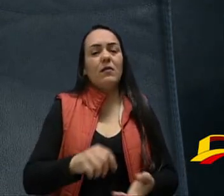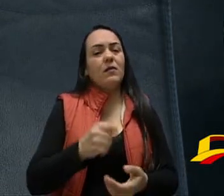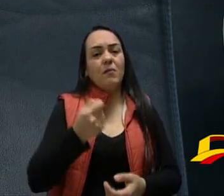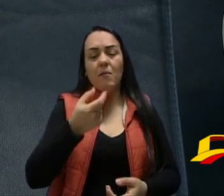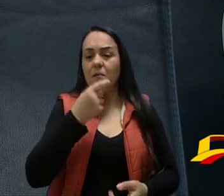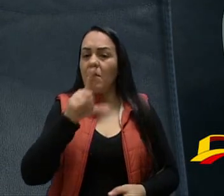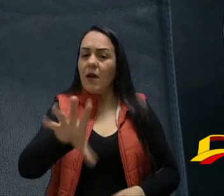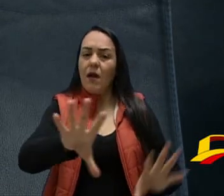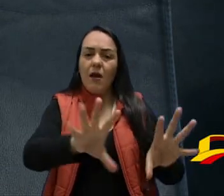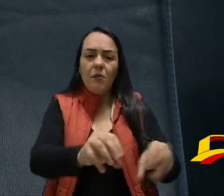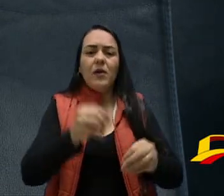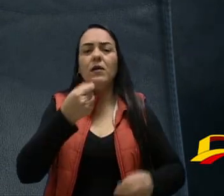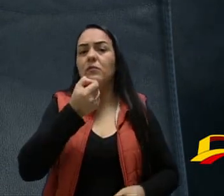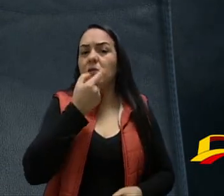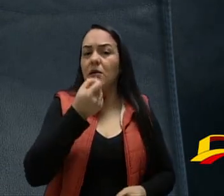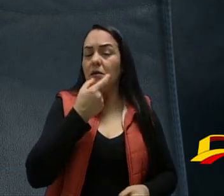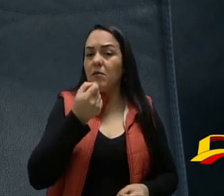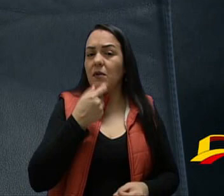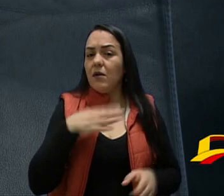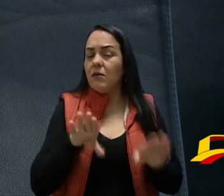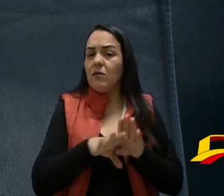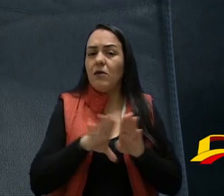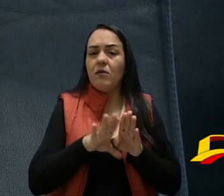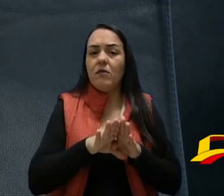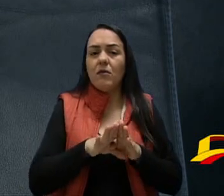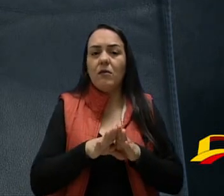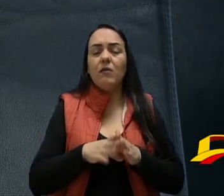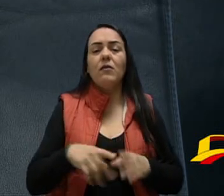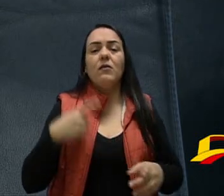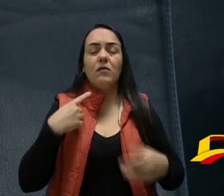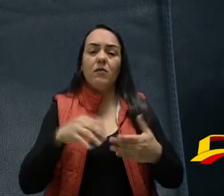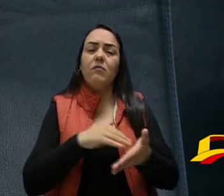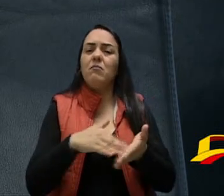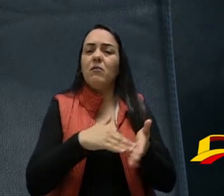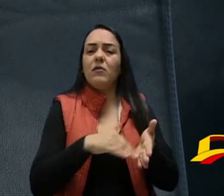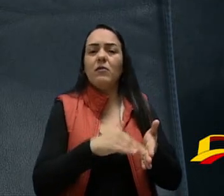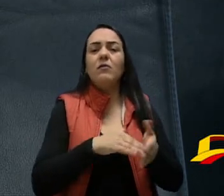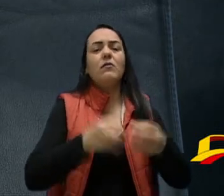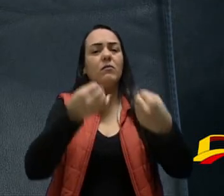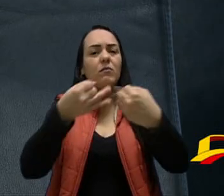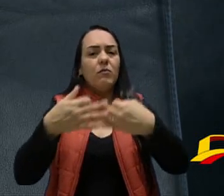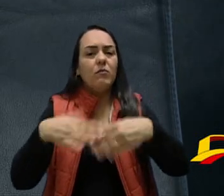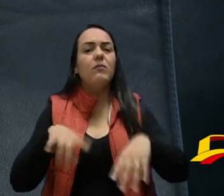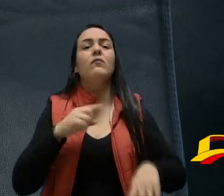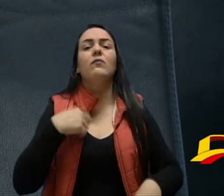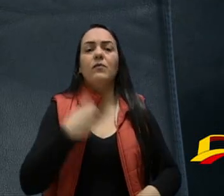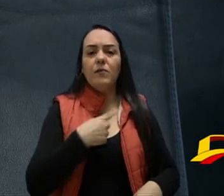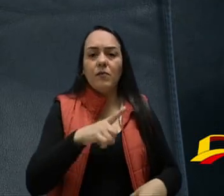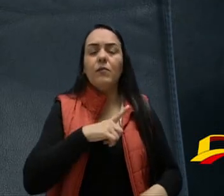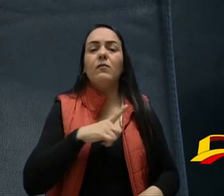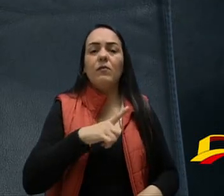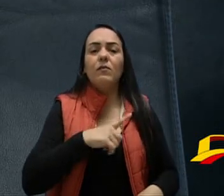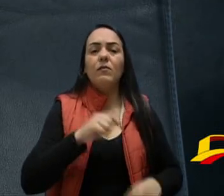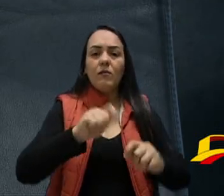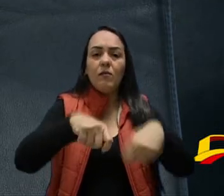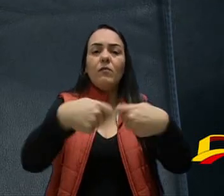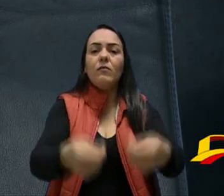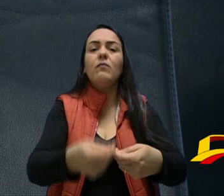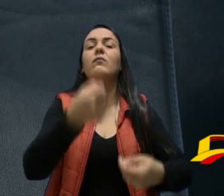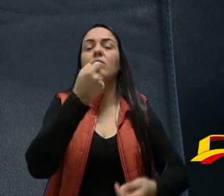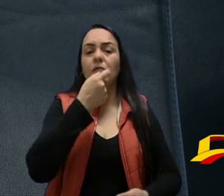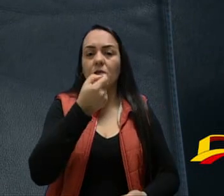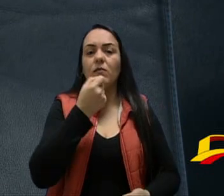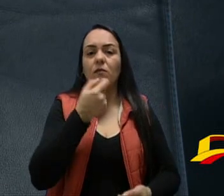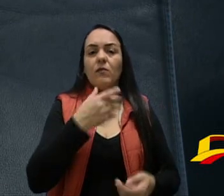mais como a gente colocou nas instruções normativas é pela secretaria feitas propostas a gente tem sim a feito essa